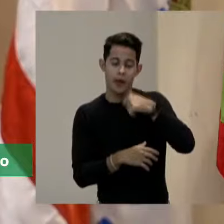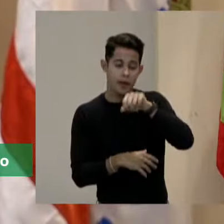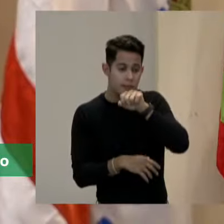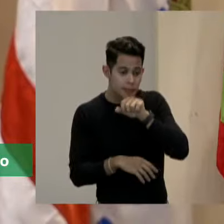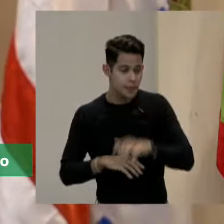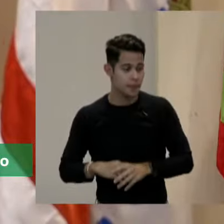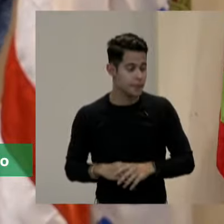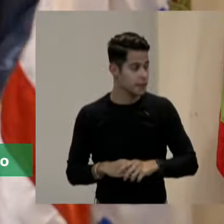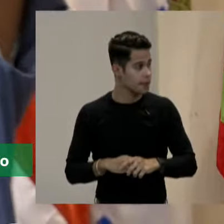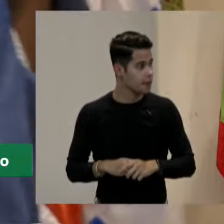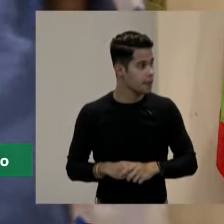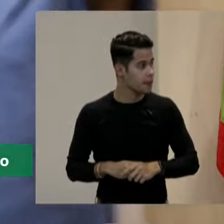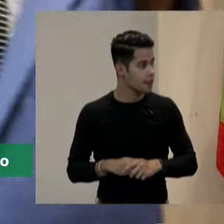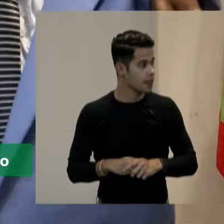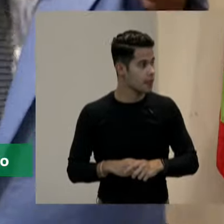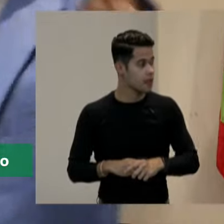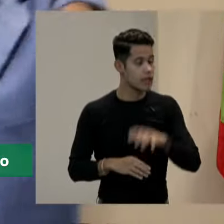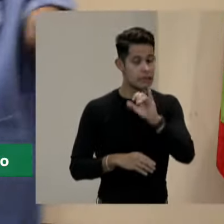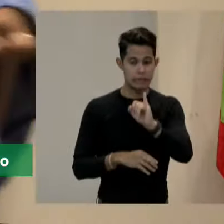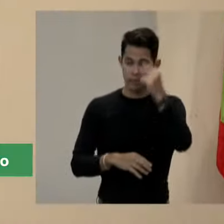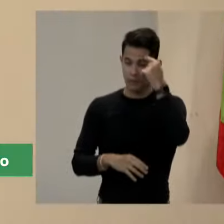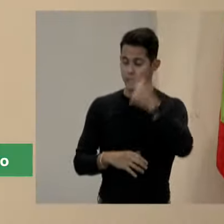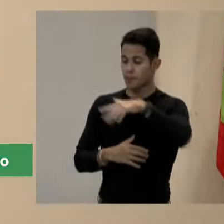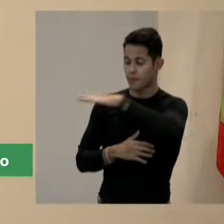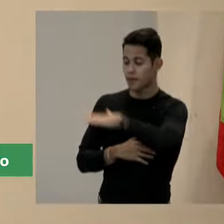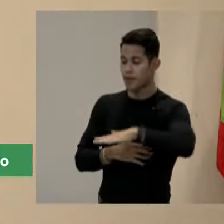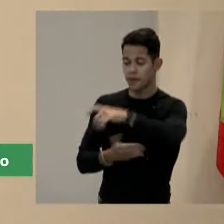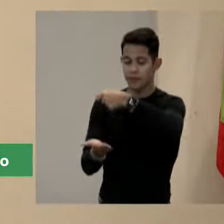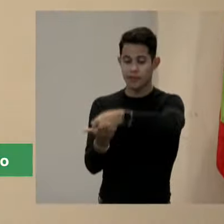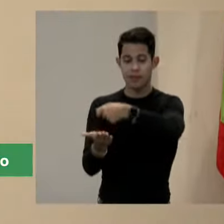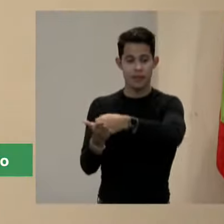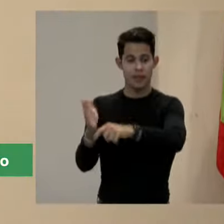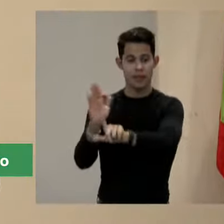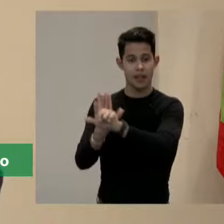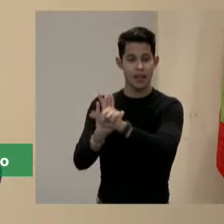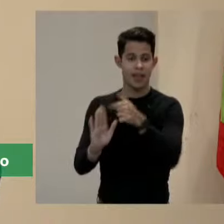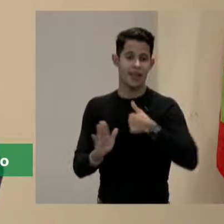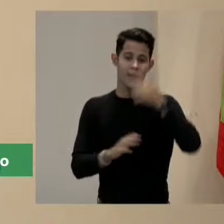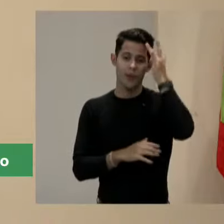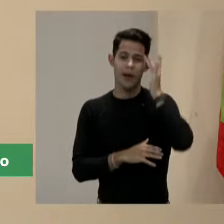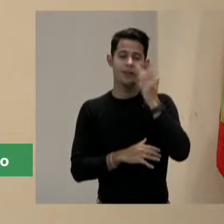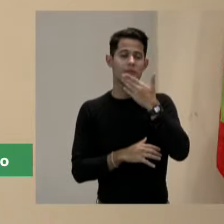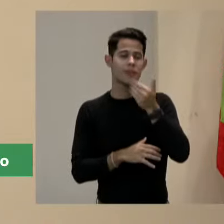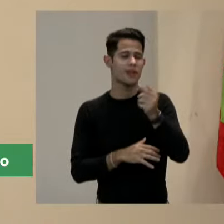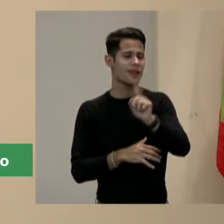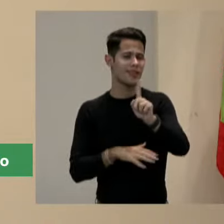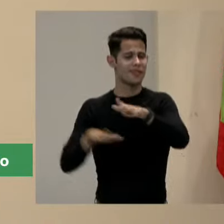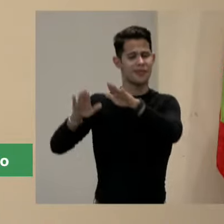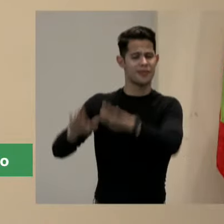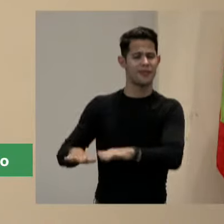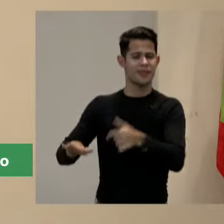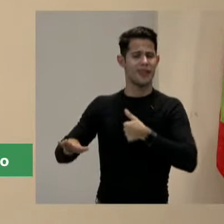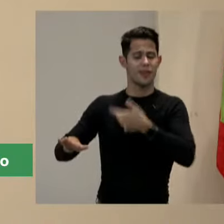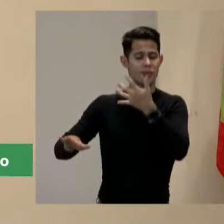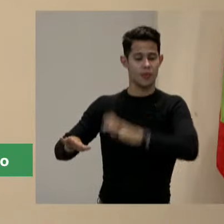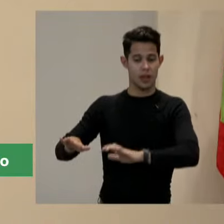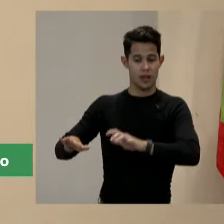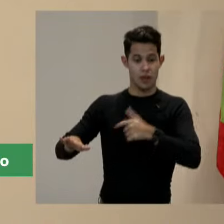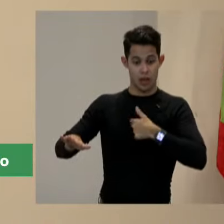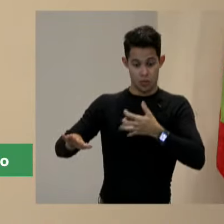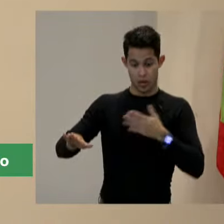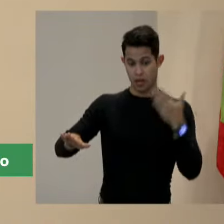Se for para eu estar num ambiente por imposição legal, eu prefiro não ficar. Eu quero ser aceito, mas do jeito que eu